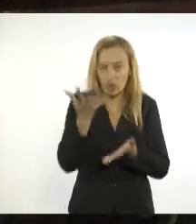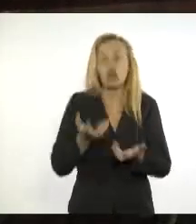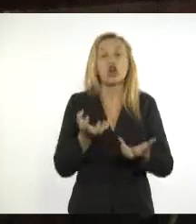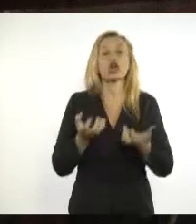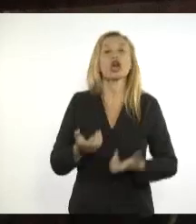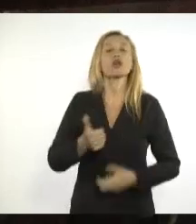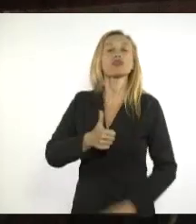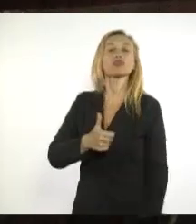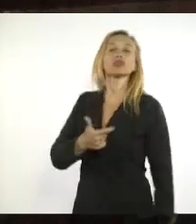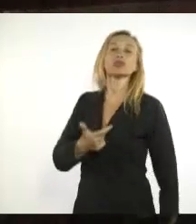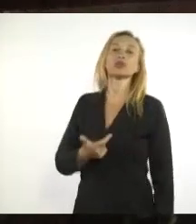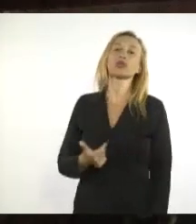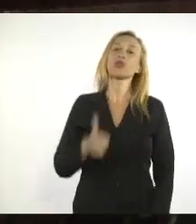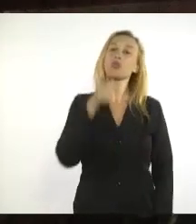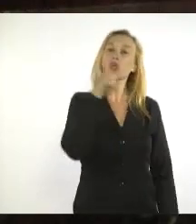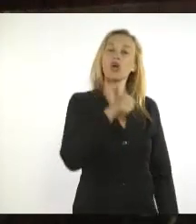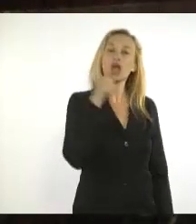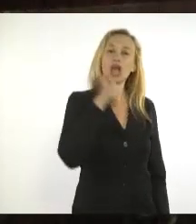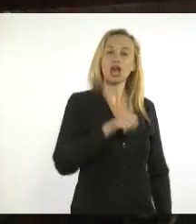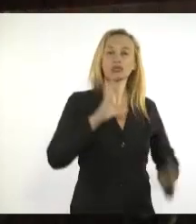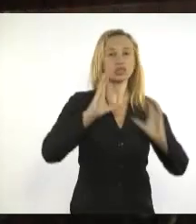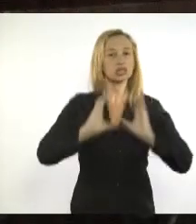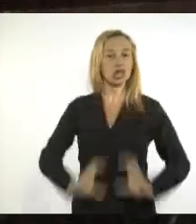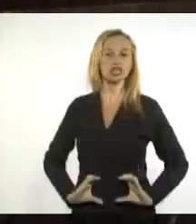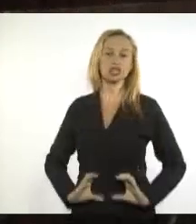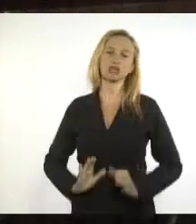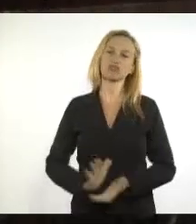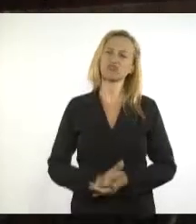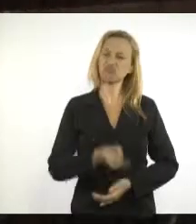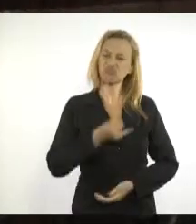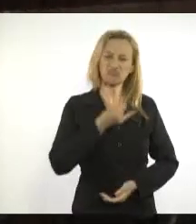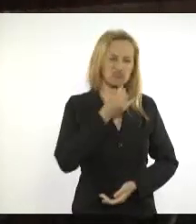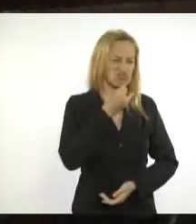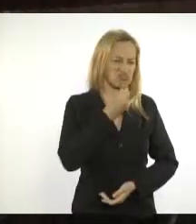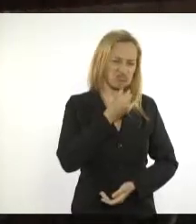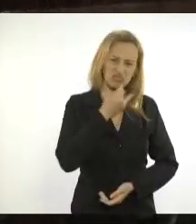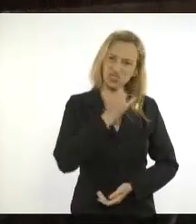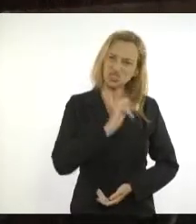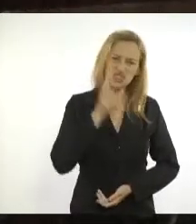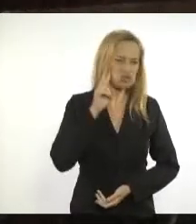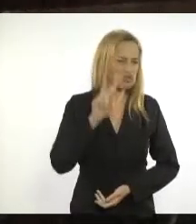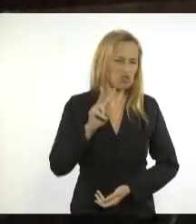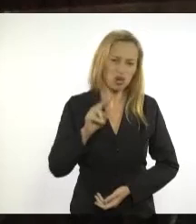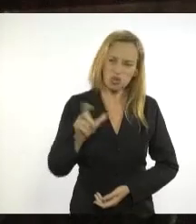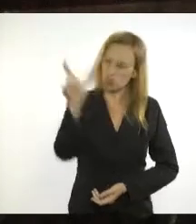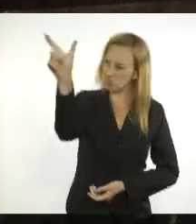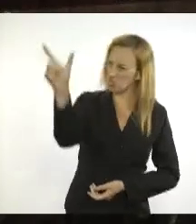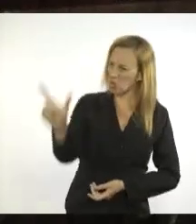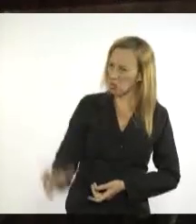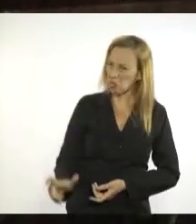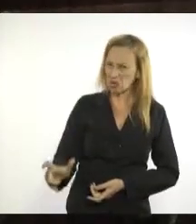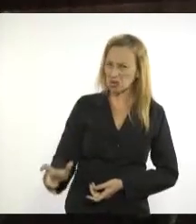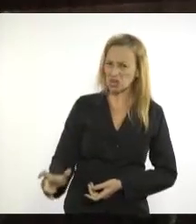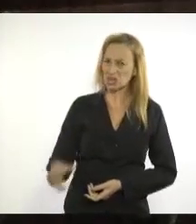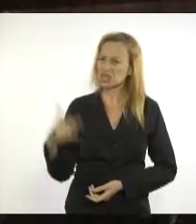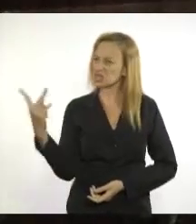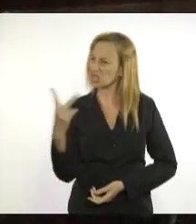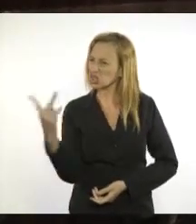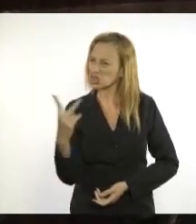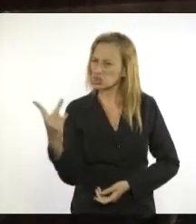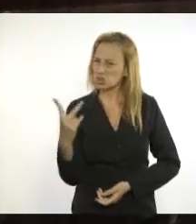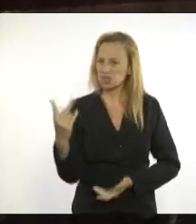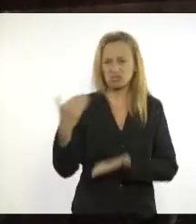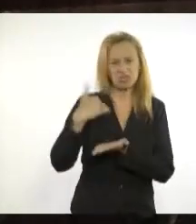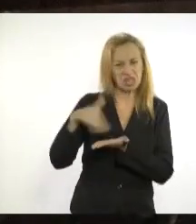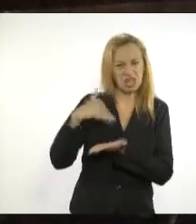como cidadã, lamentar o comportamento jocoso daquelas duas